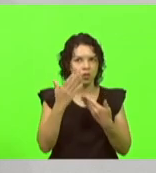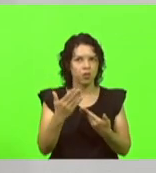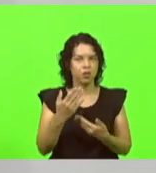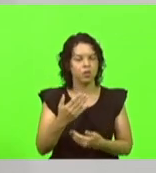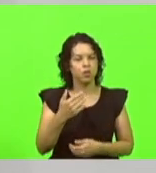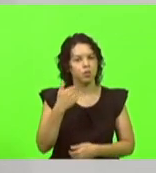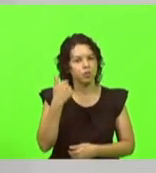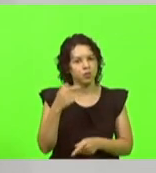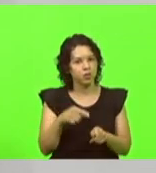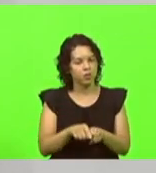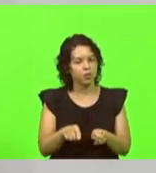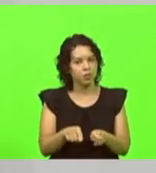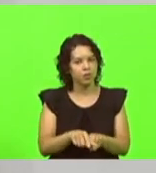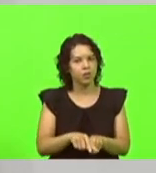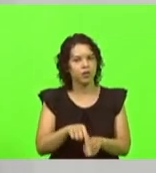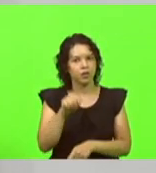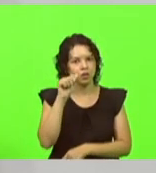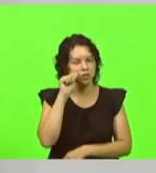deputada Ana Campagnolo.